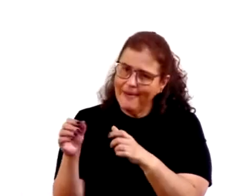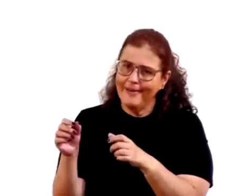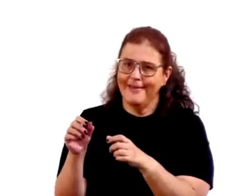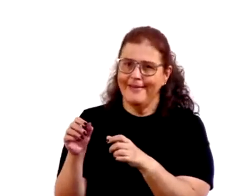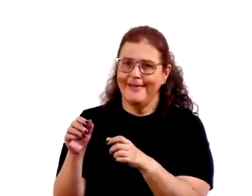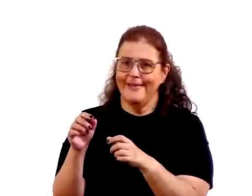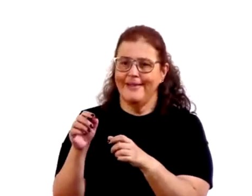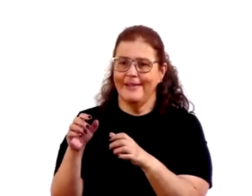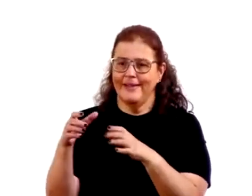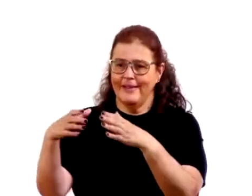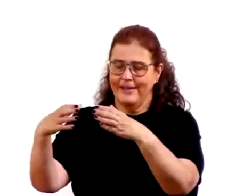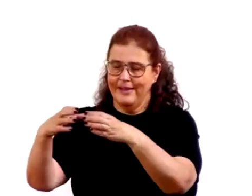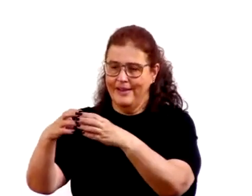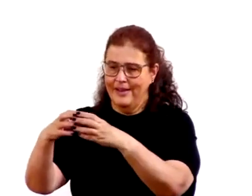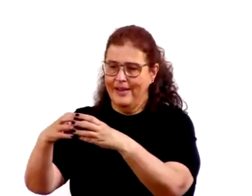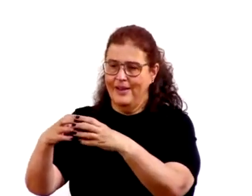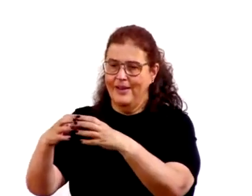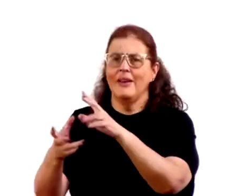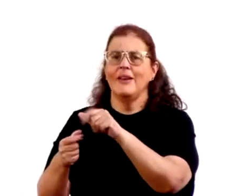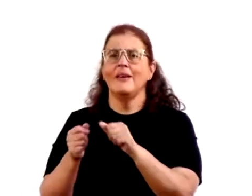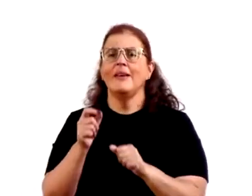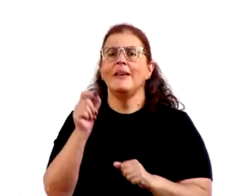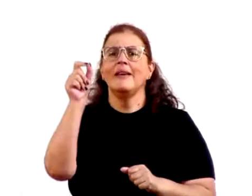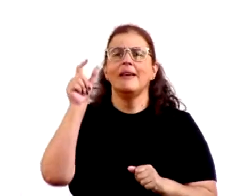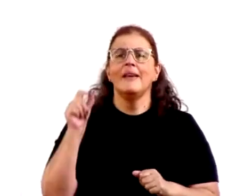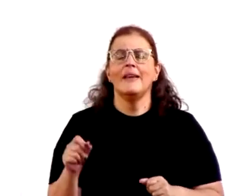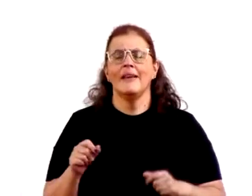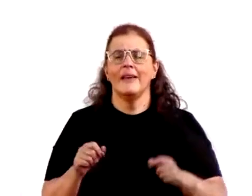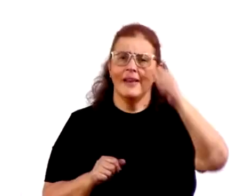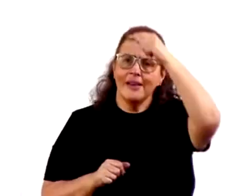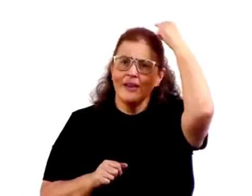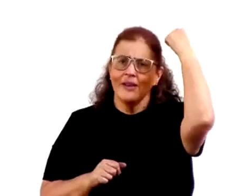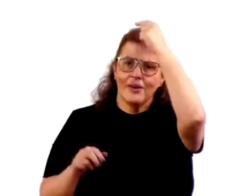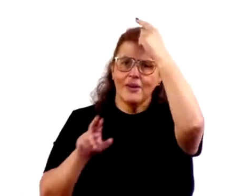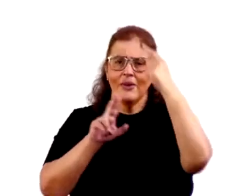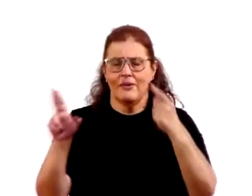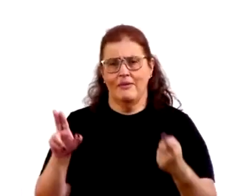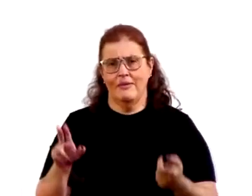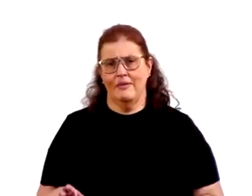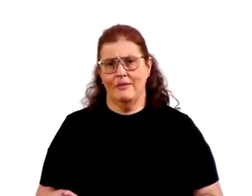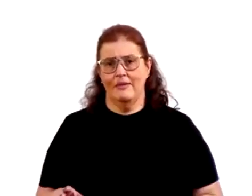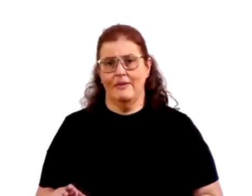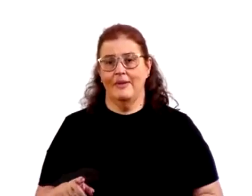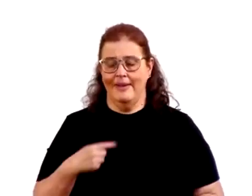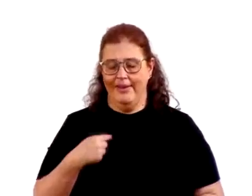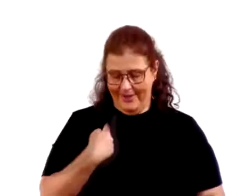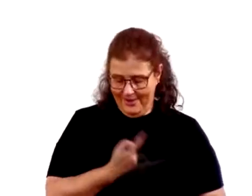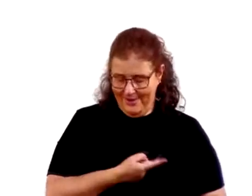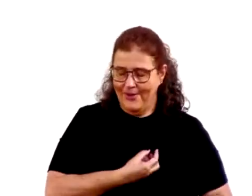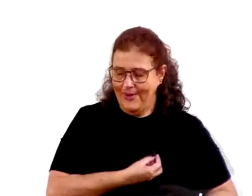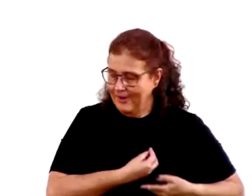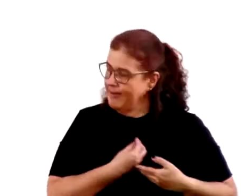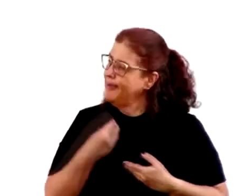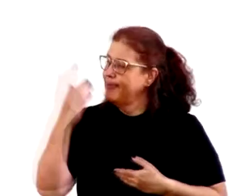faz isso? Quem é o santo nome? E aí nós somos levados a pensar que